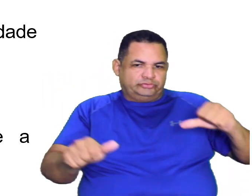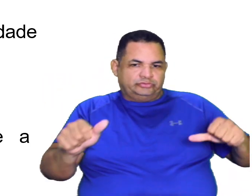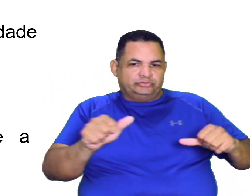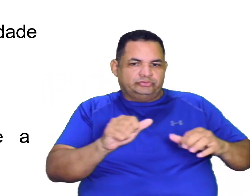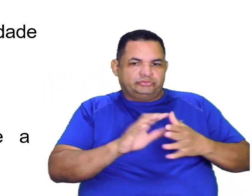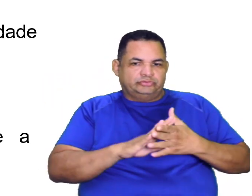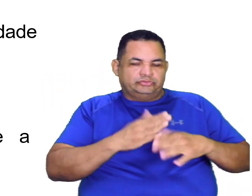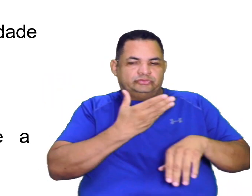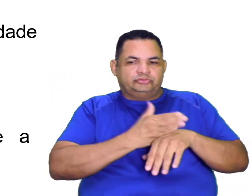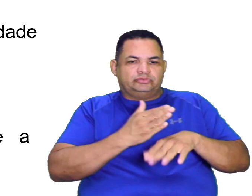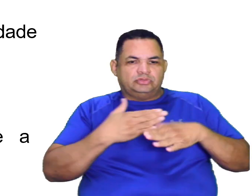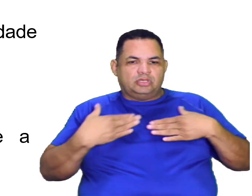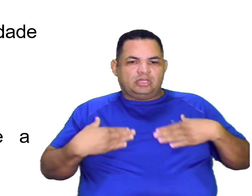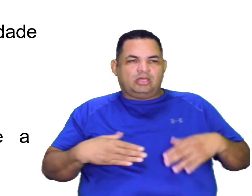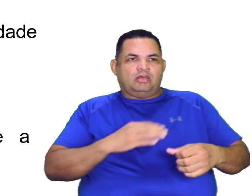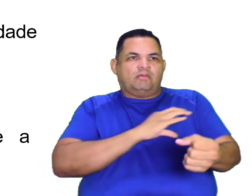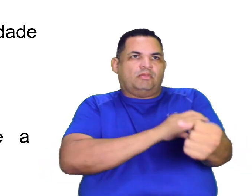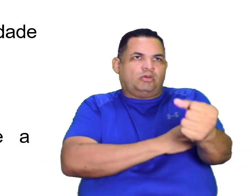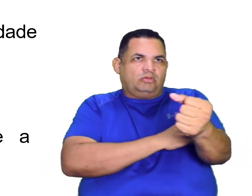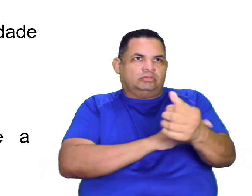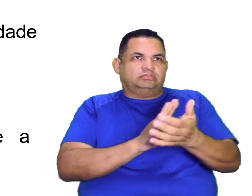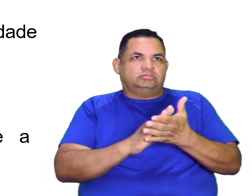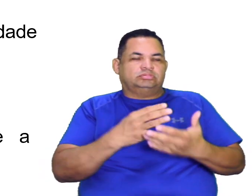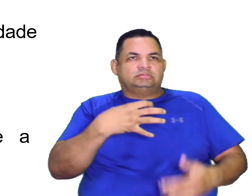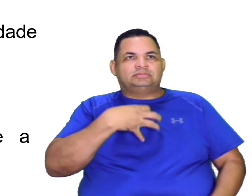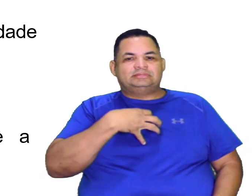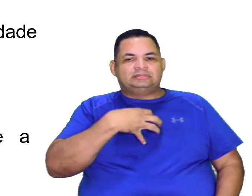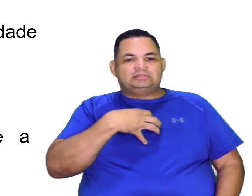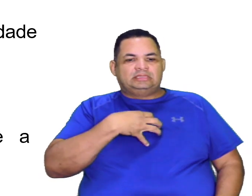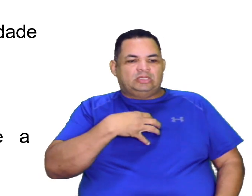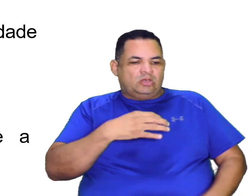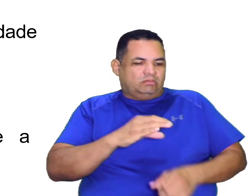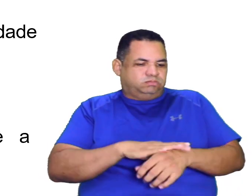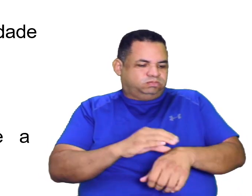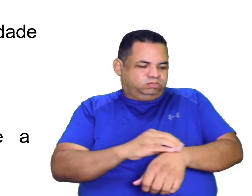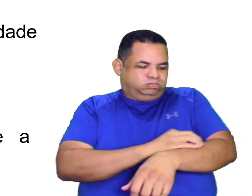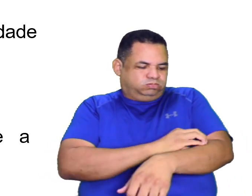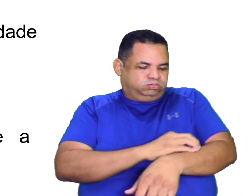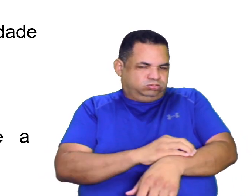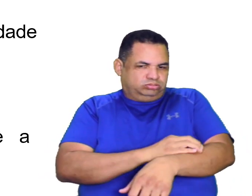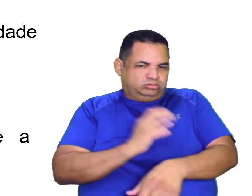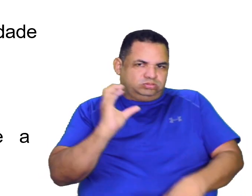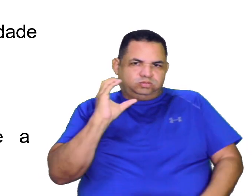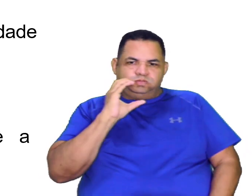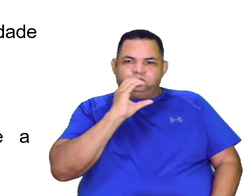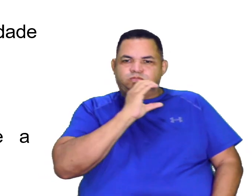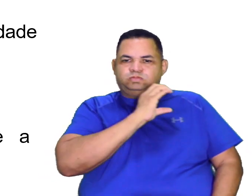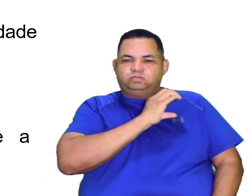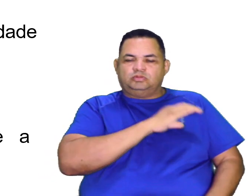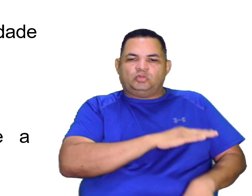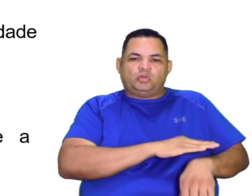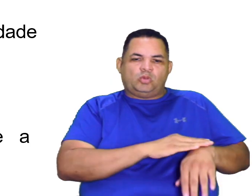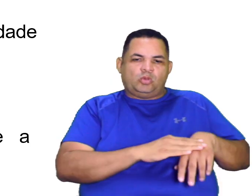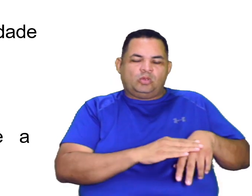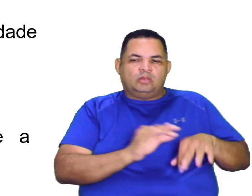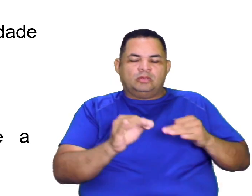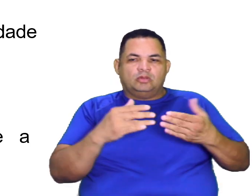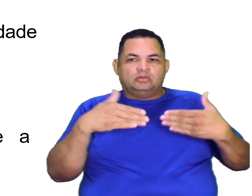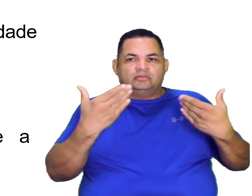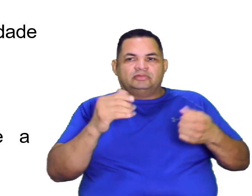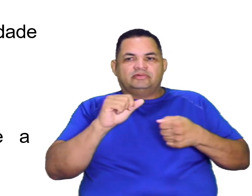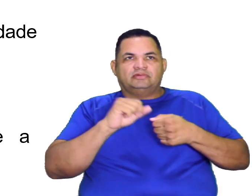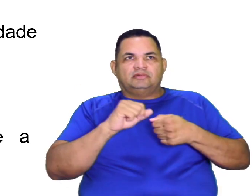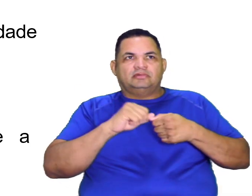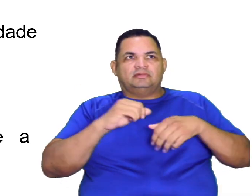vão atacar mais o músculo. Então você vai sentir queimando um pouco mais ali a musculatura ali da coxa quando estiver realizando aí,